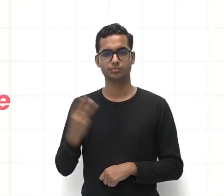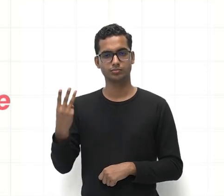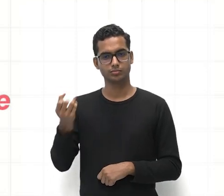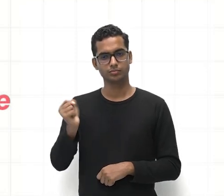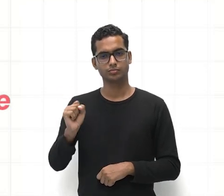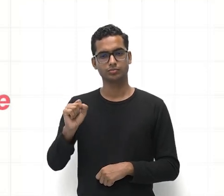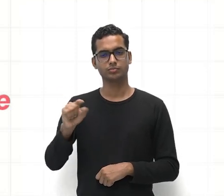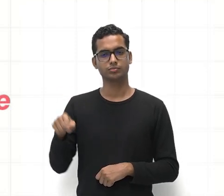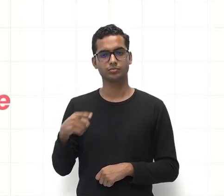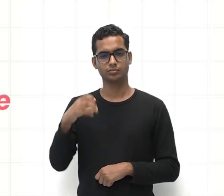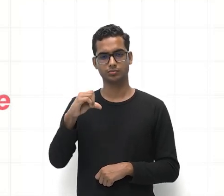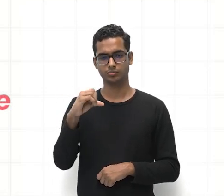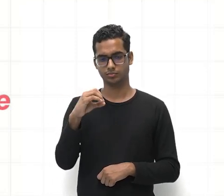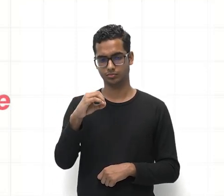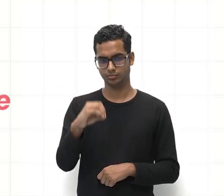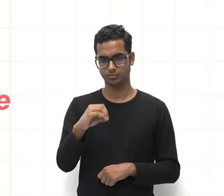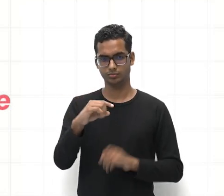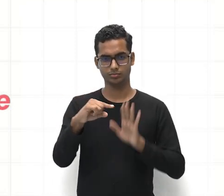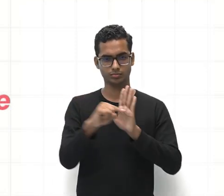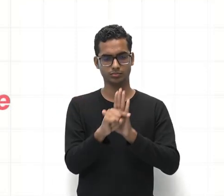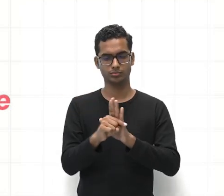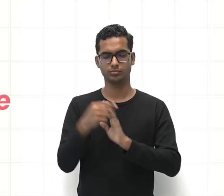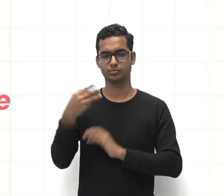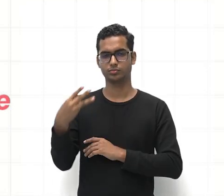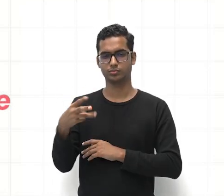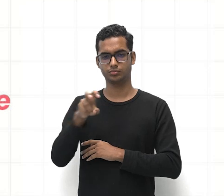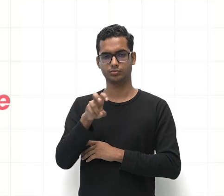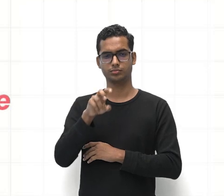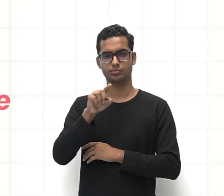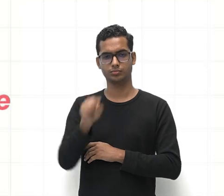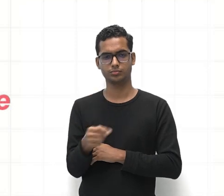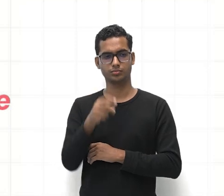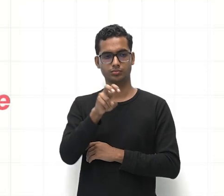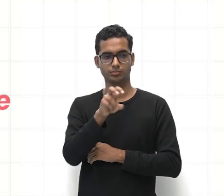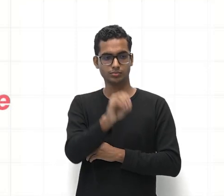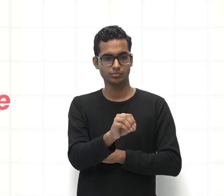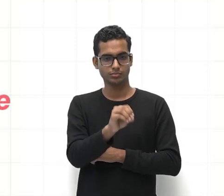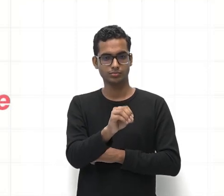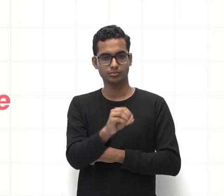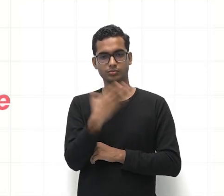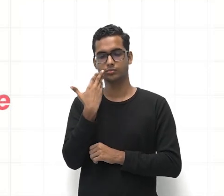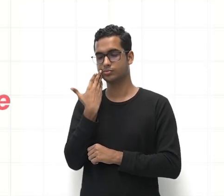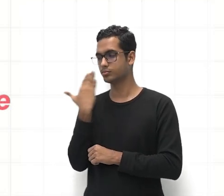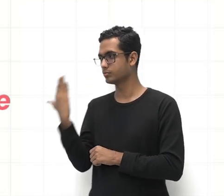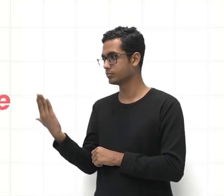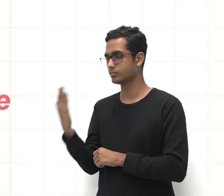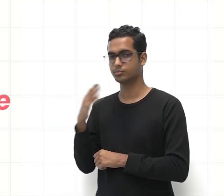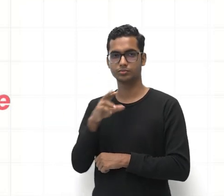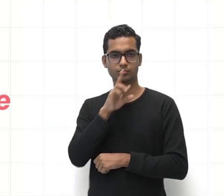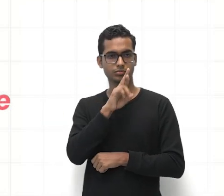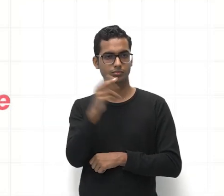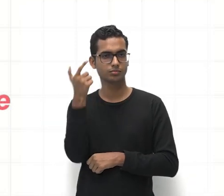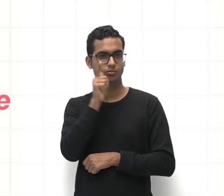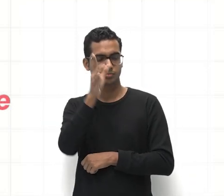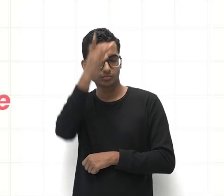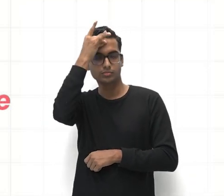38,90 menos o preço, né, do início, que era o preço antigo, né? É mais fácil de memorizar quando se fala assim, nesses